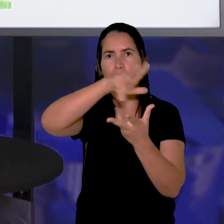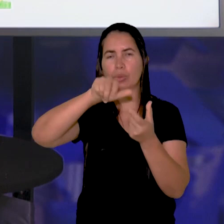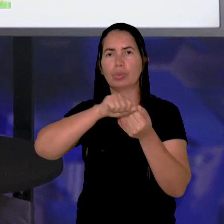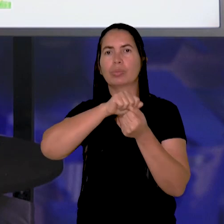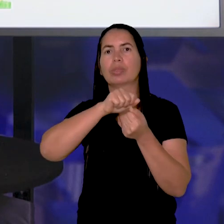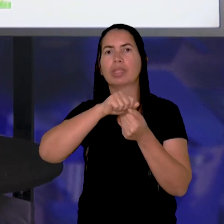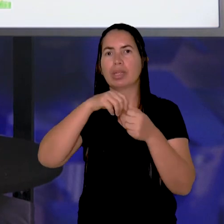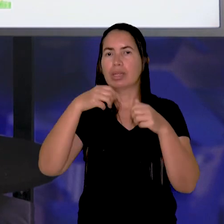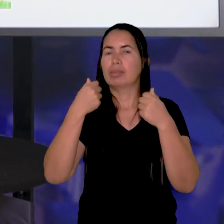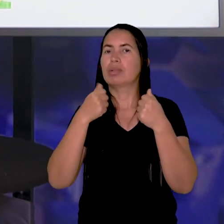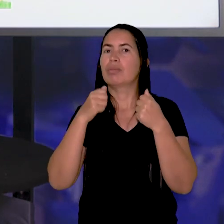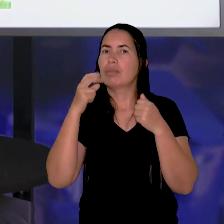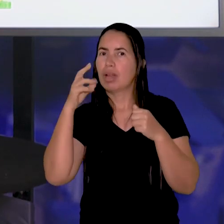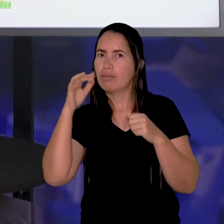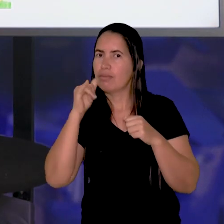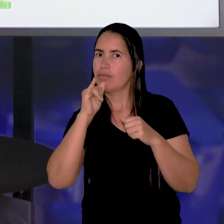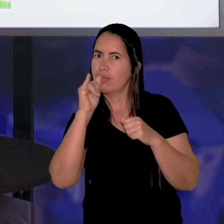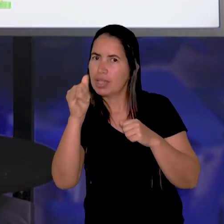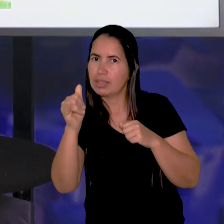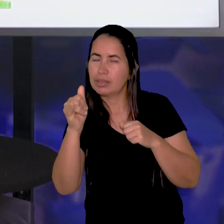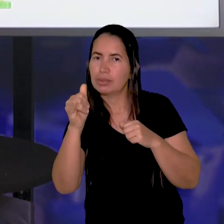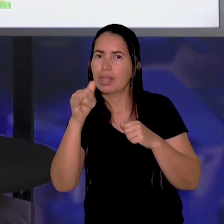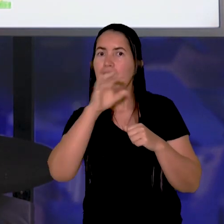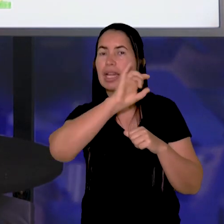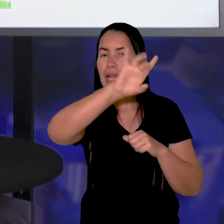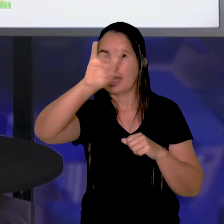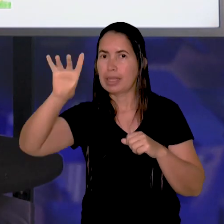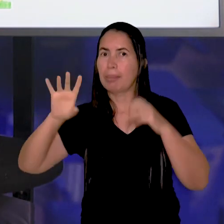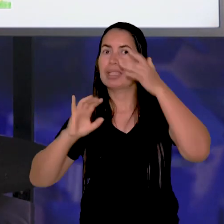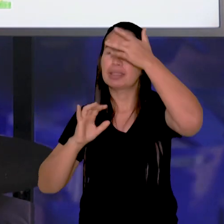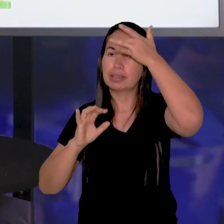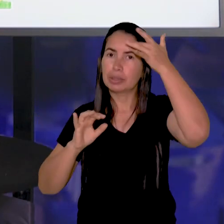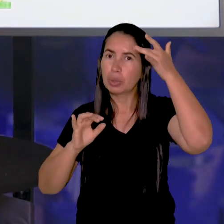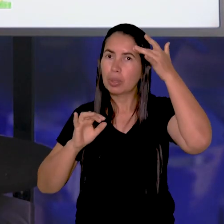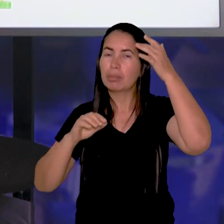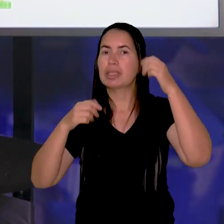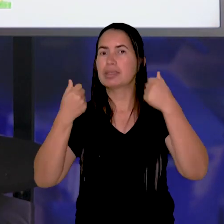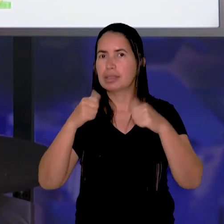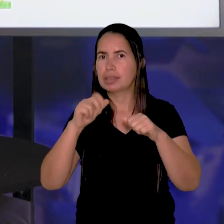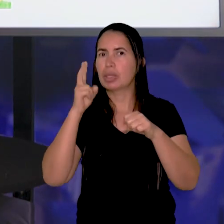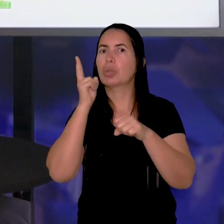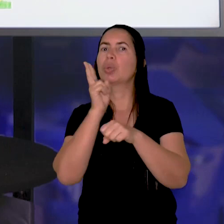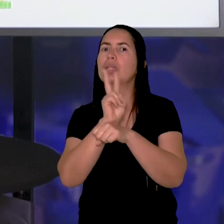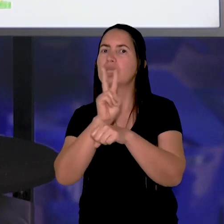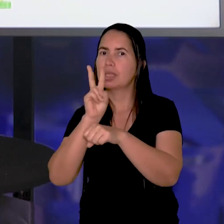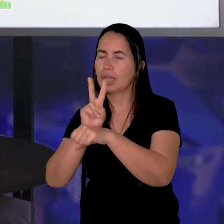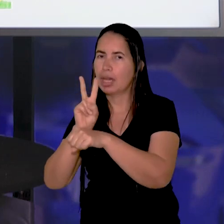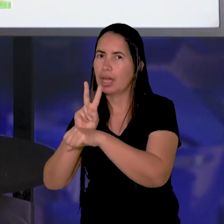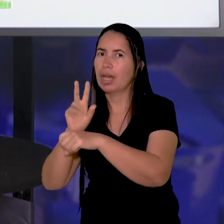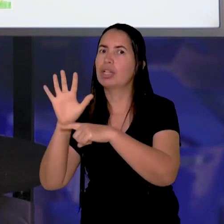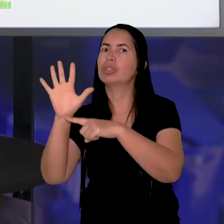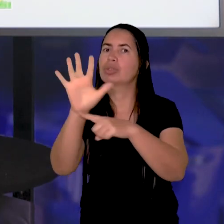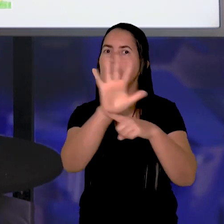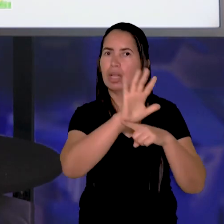vai um recadinho para vocês. Cada um deve fazer a sua parte e ajudar o